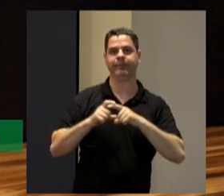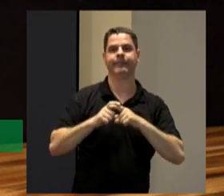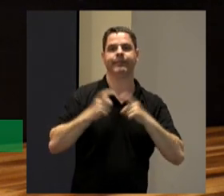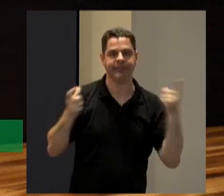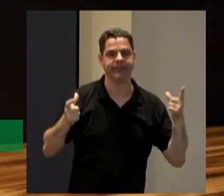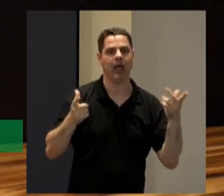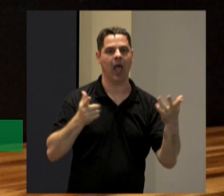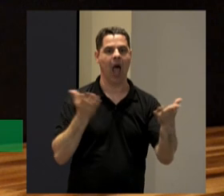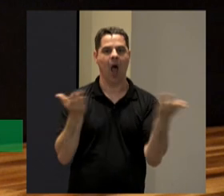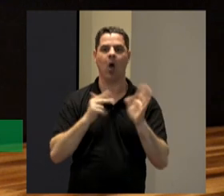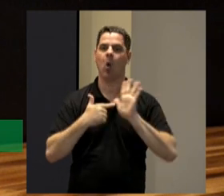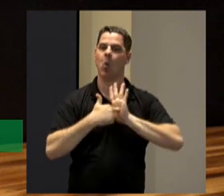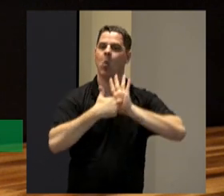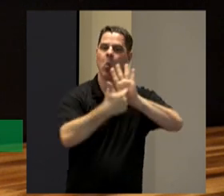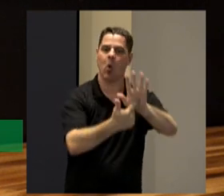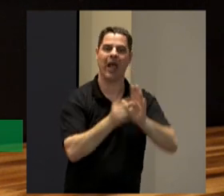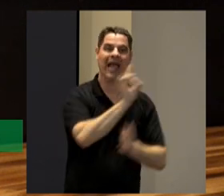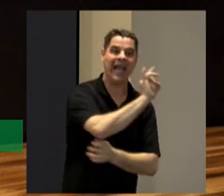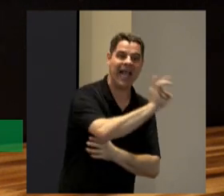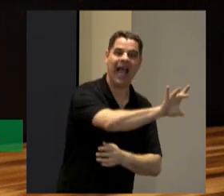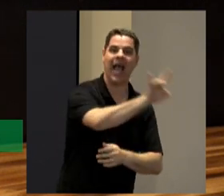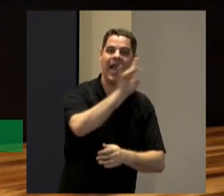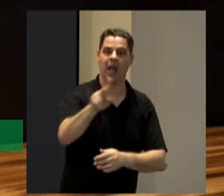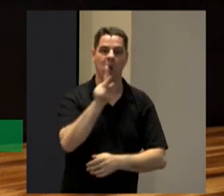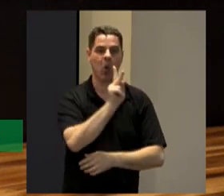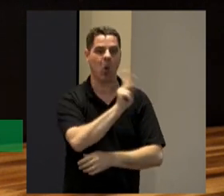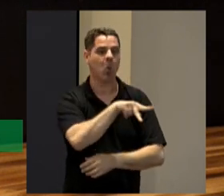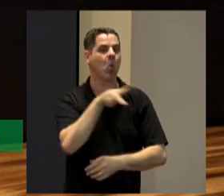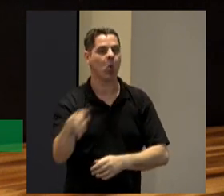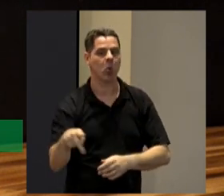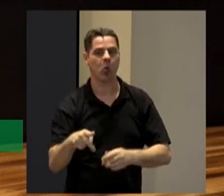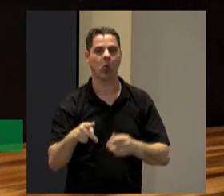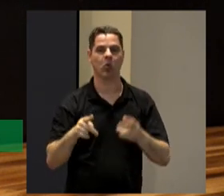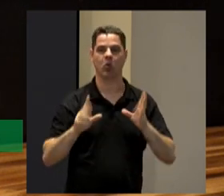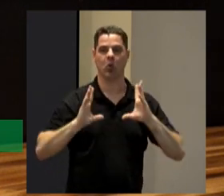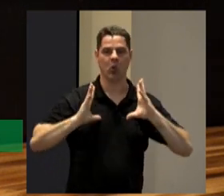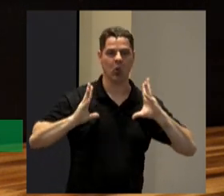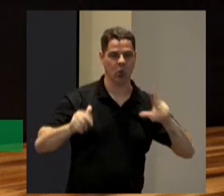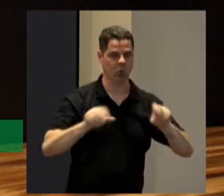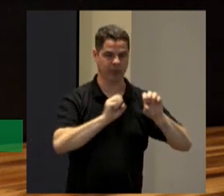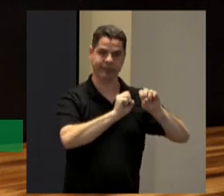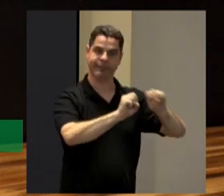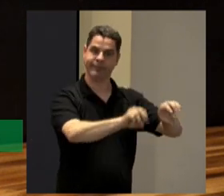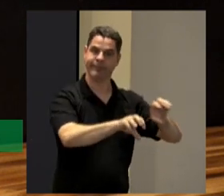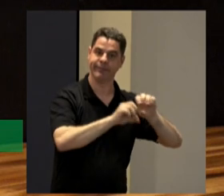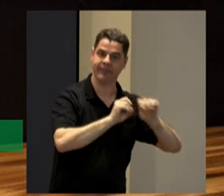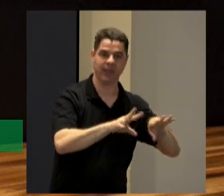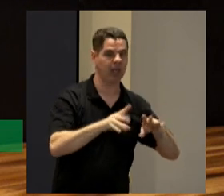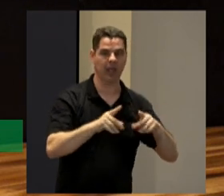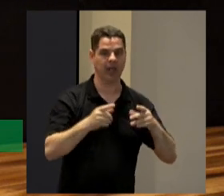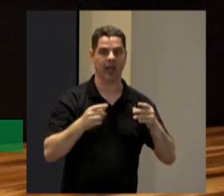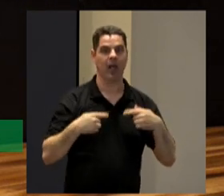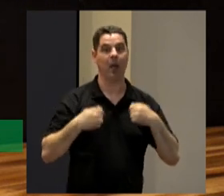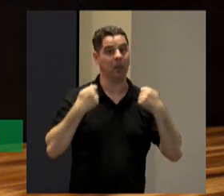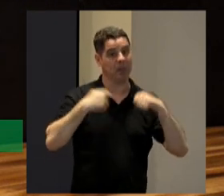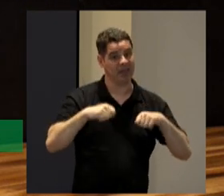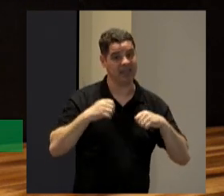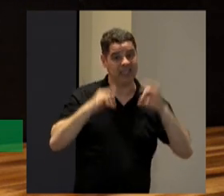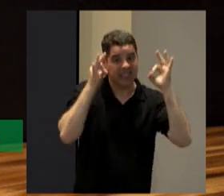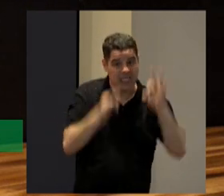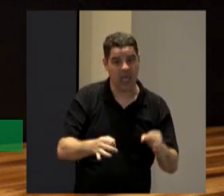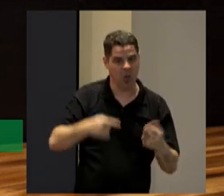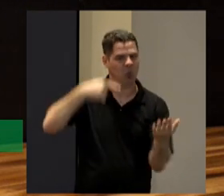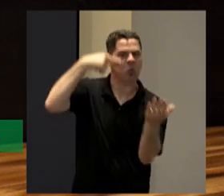que é, portanto, para cada professor, cada professora, cada educador, não se despeçam,